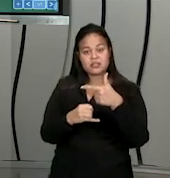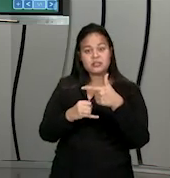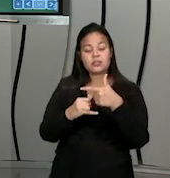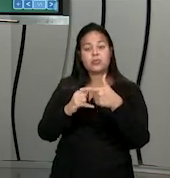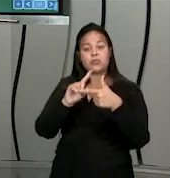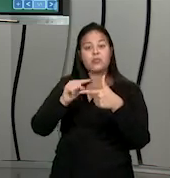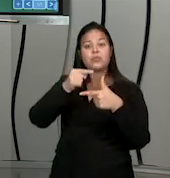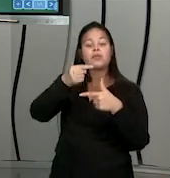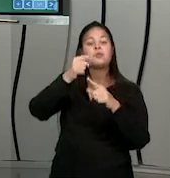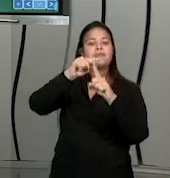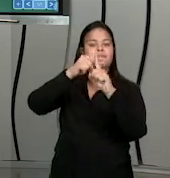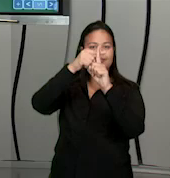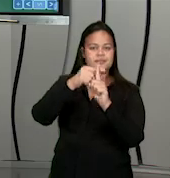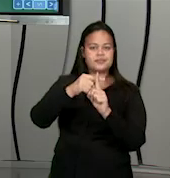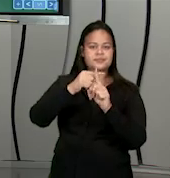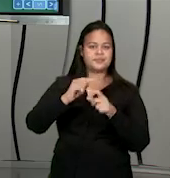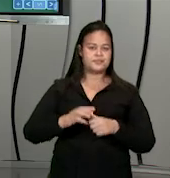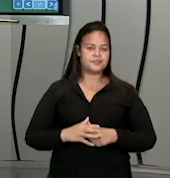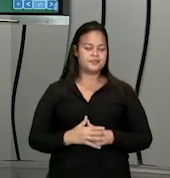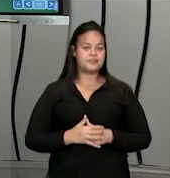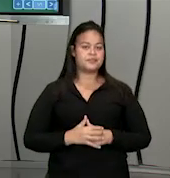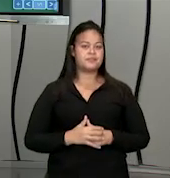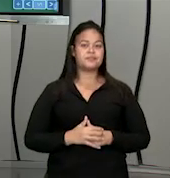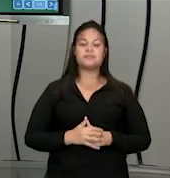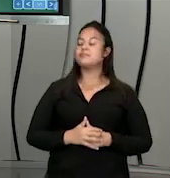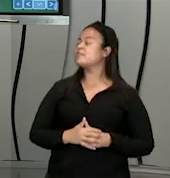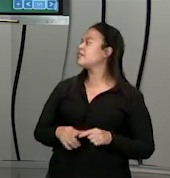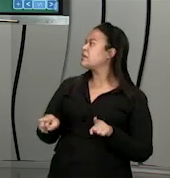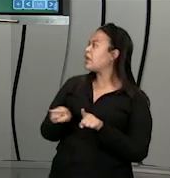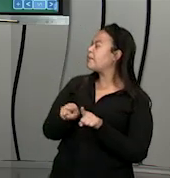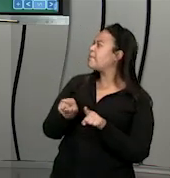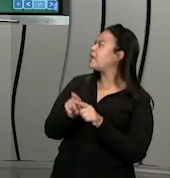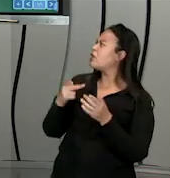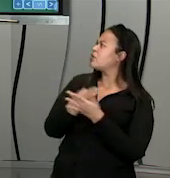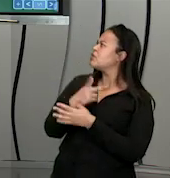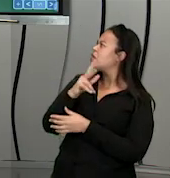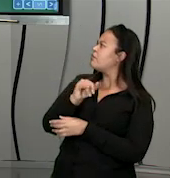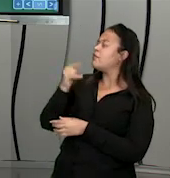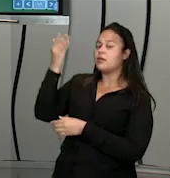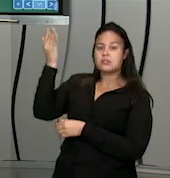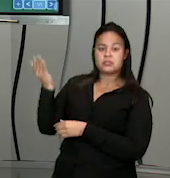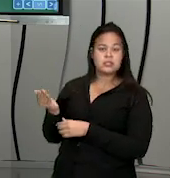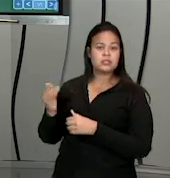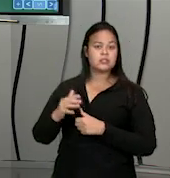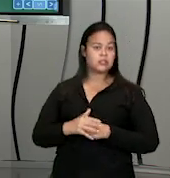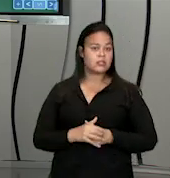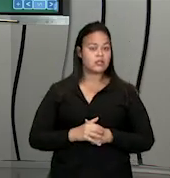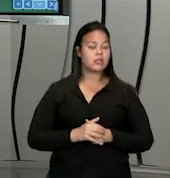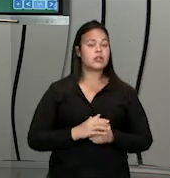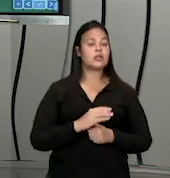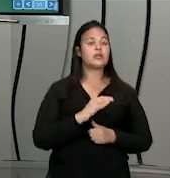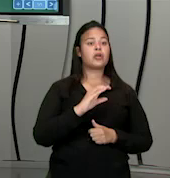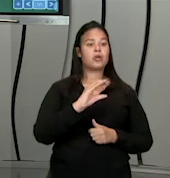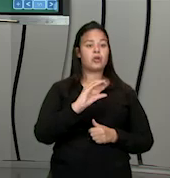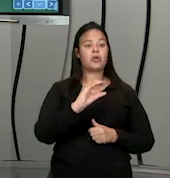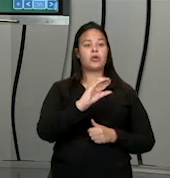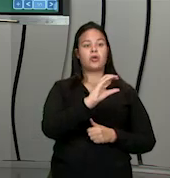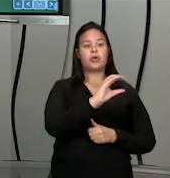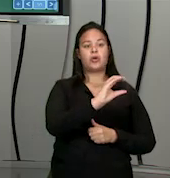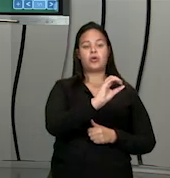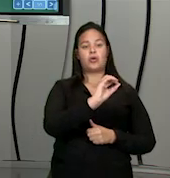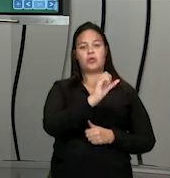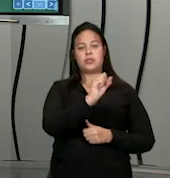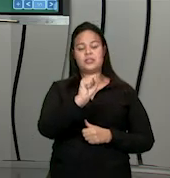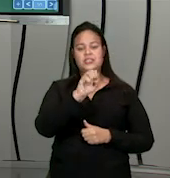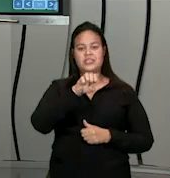de cima positivo. E o mesmo vai acontecer agora para o cosseno, né? Então, o